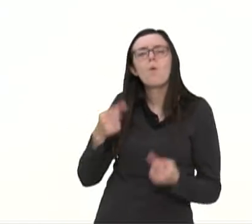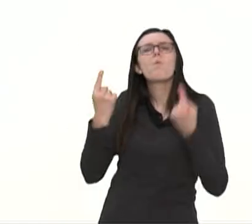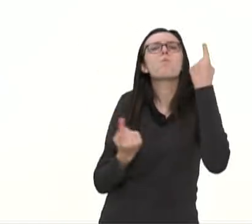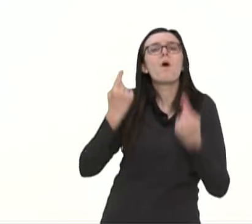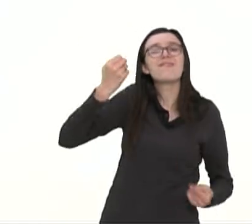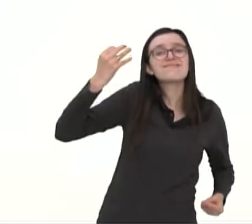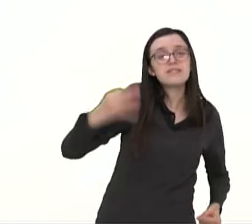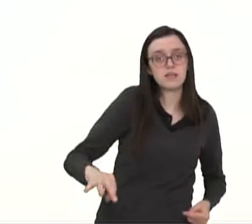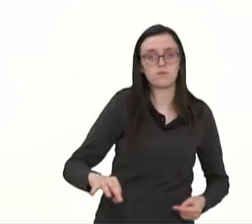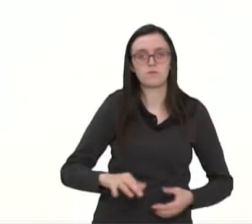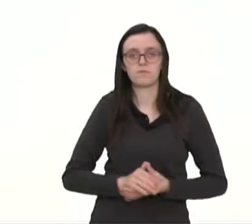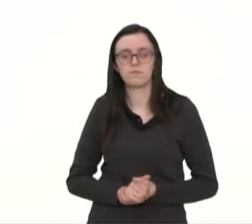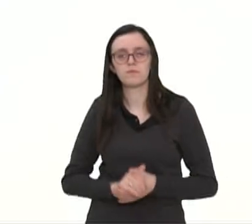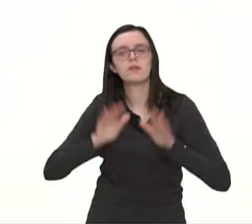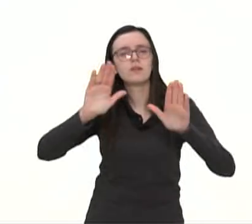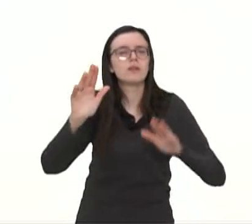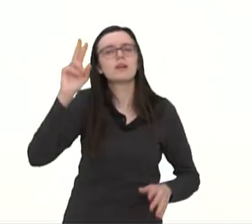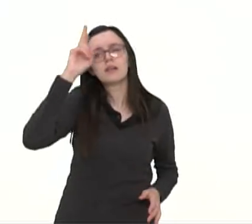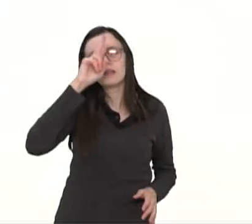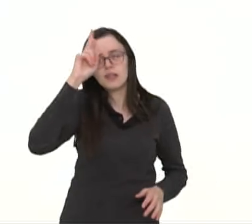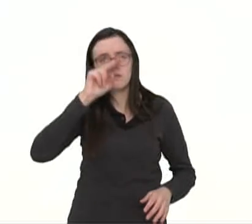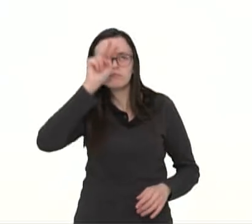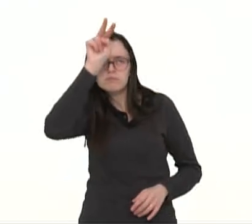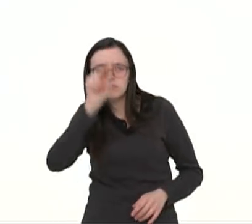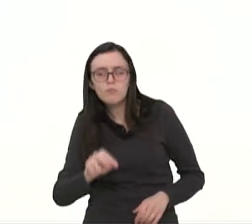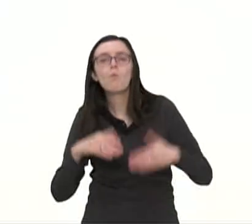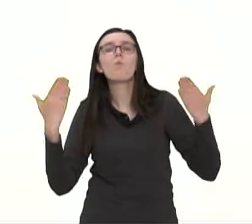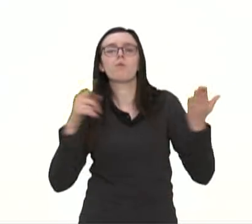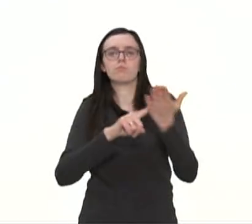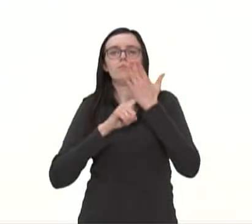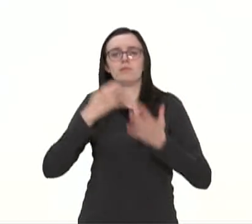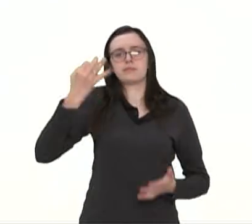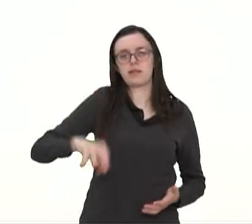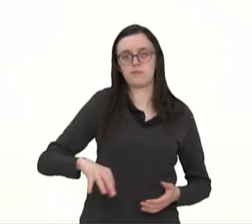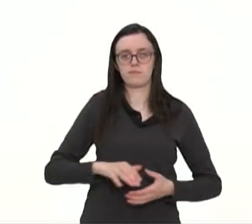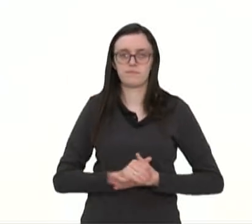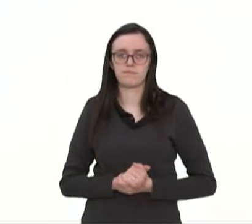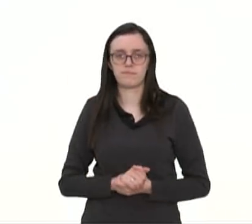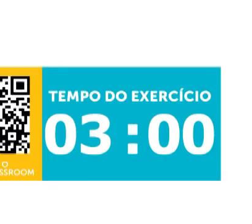alternativa correta. Então, leiam as proposições e digam para mim qual que é a correta.